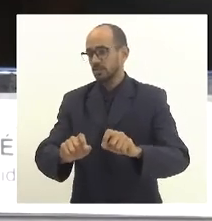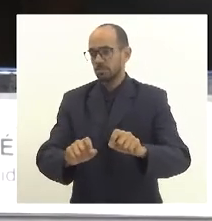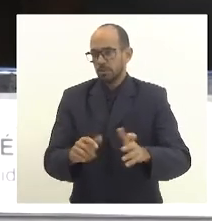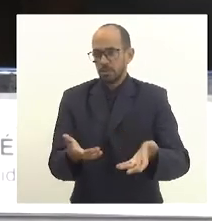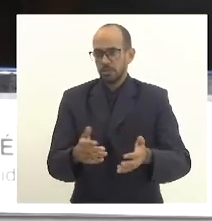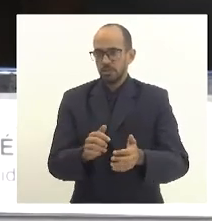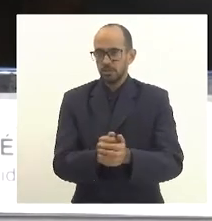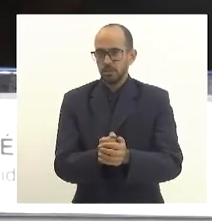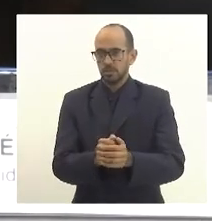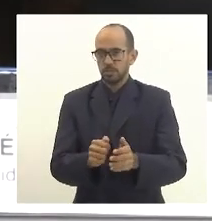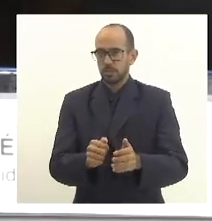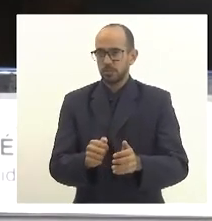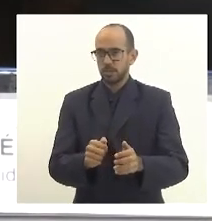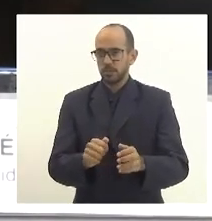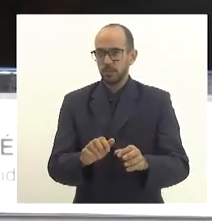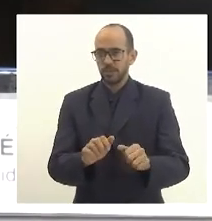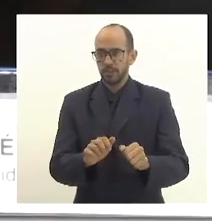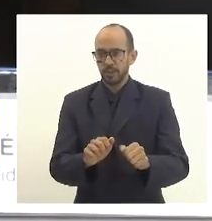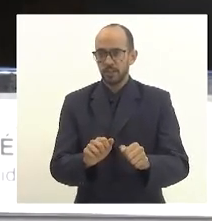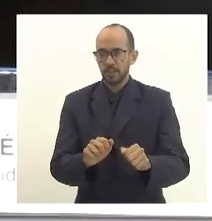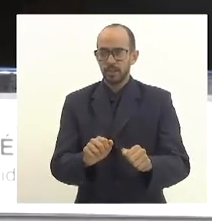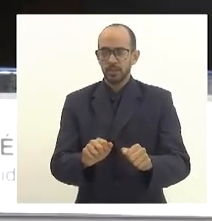que pode nos inspirar.